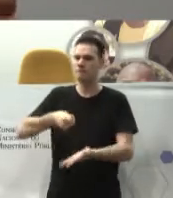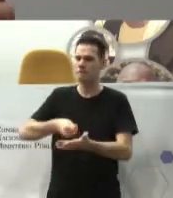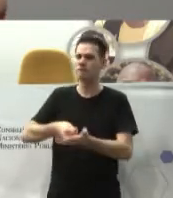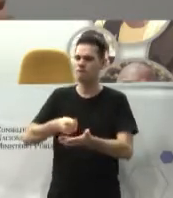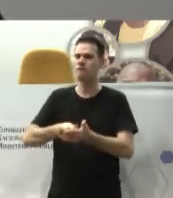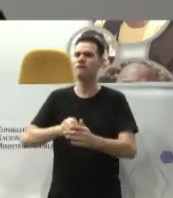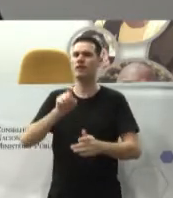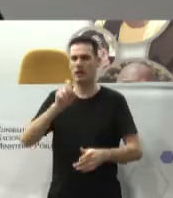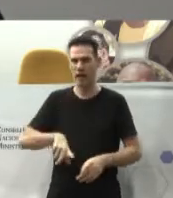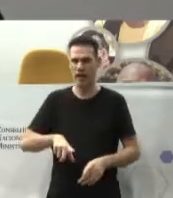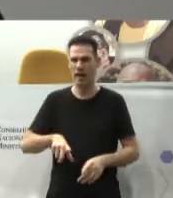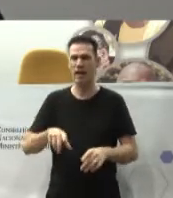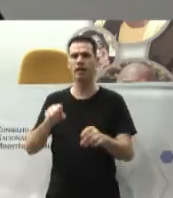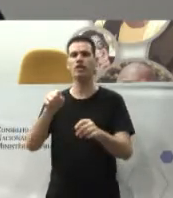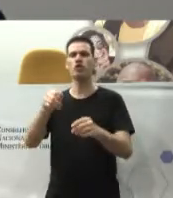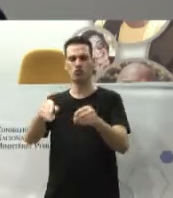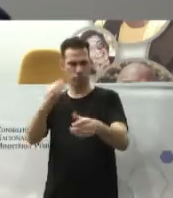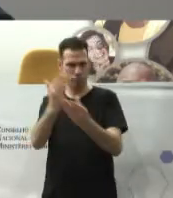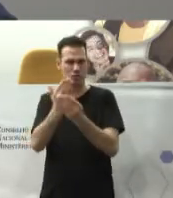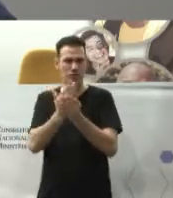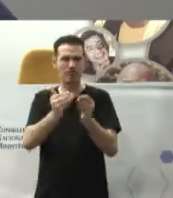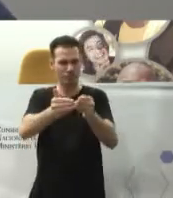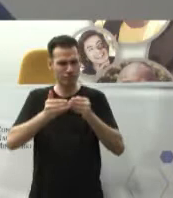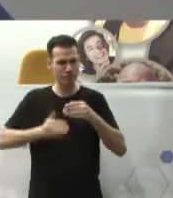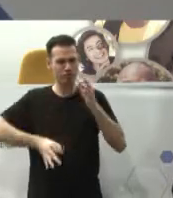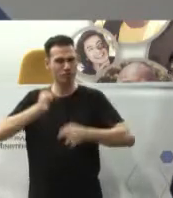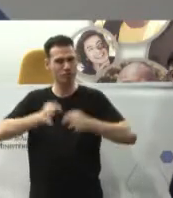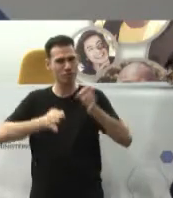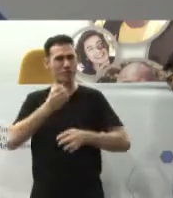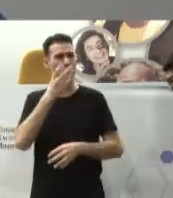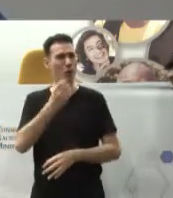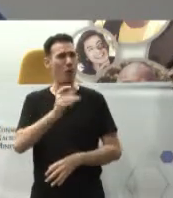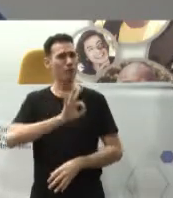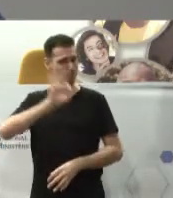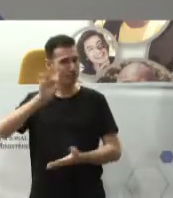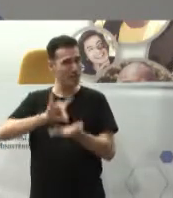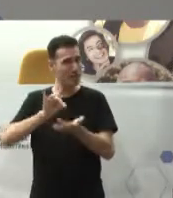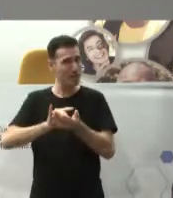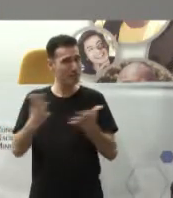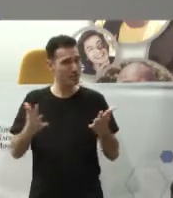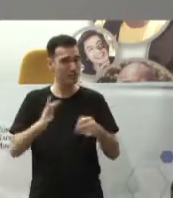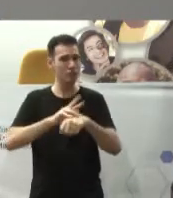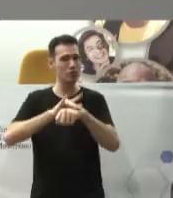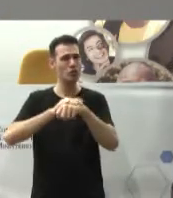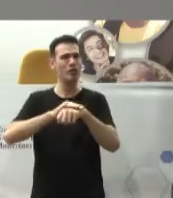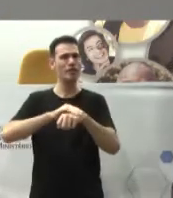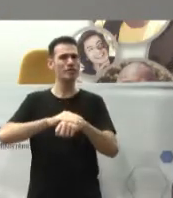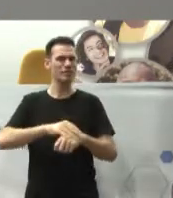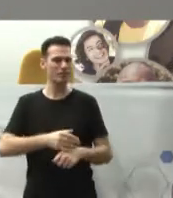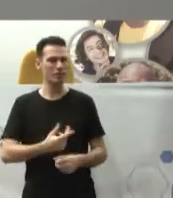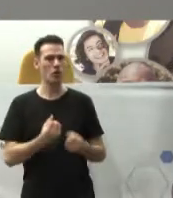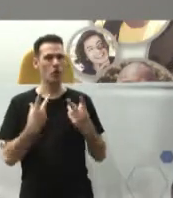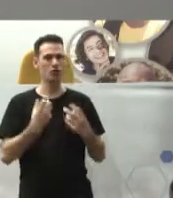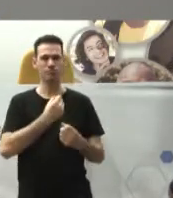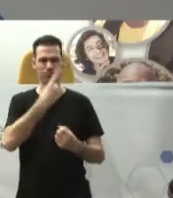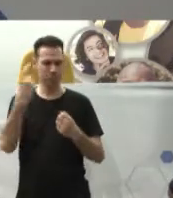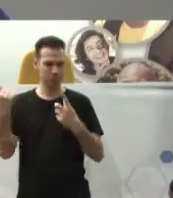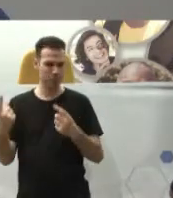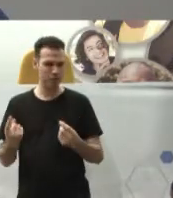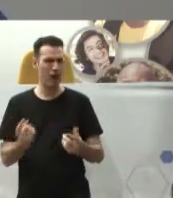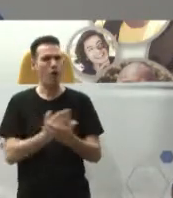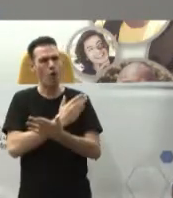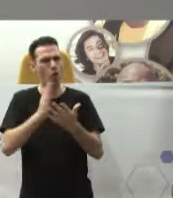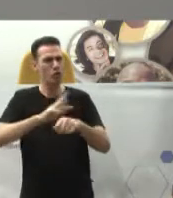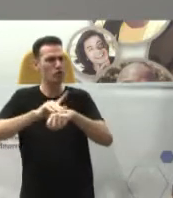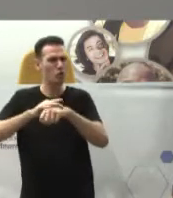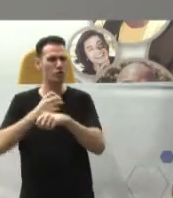a eficácia desse processo. Isso faz com que, por exemplo, o grupo de doenças raras, que tem algumas doenças